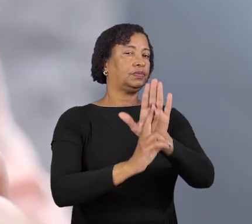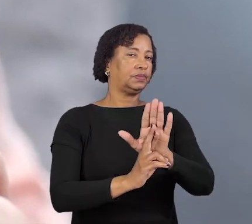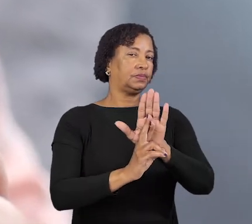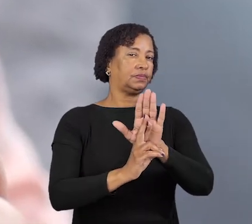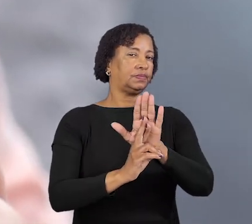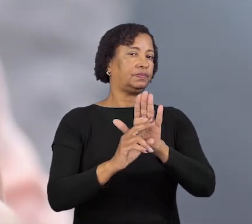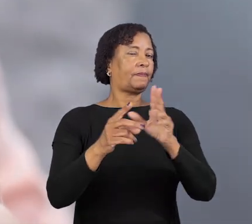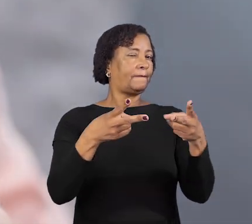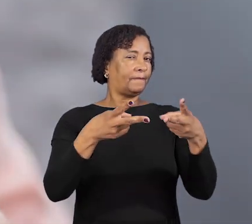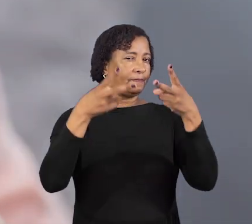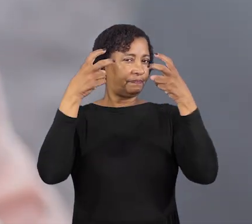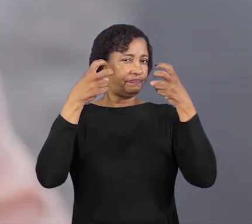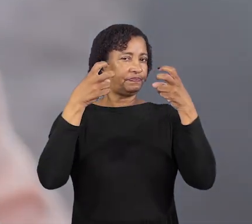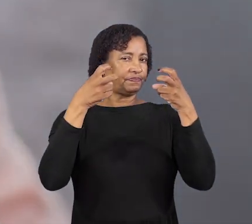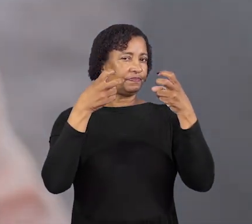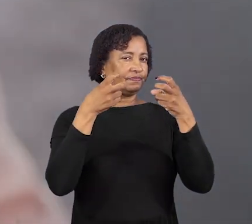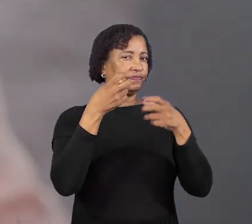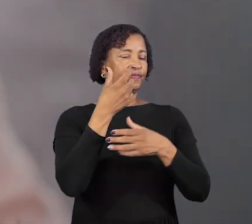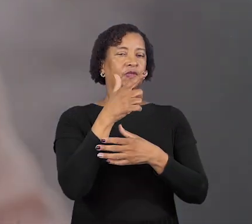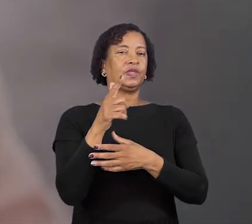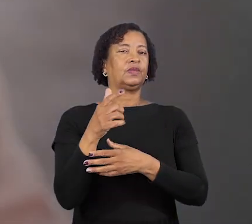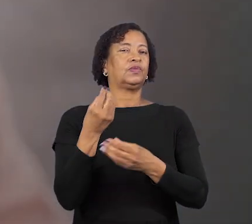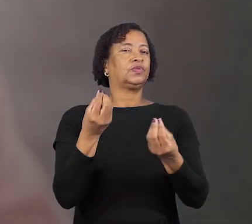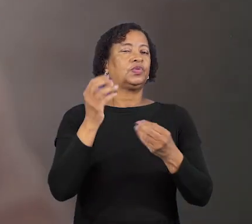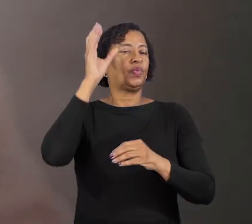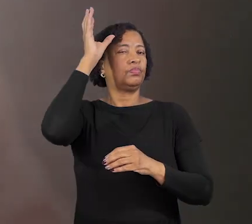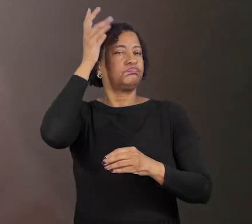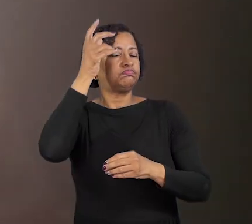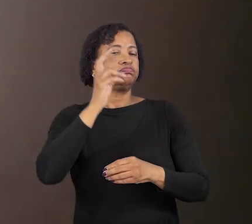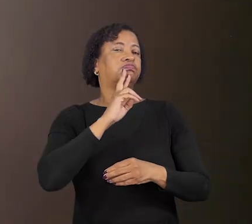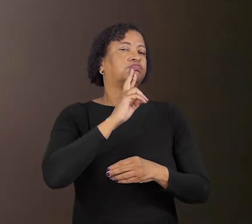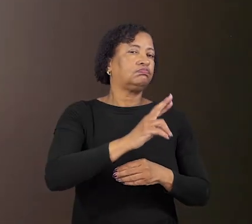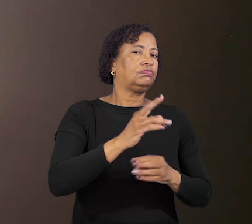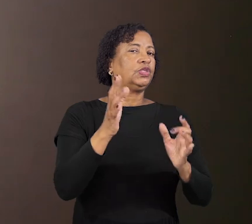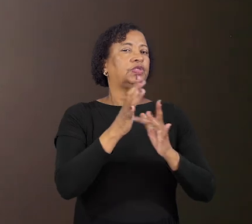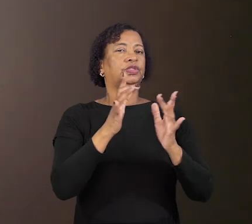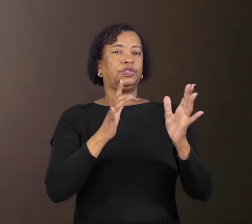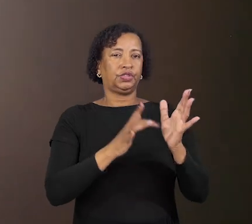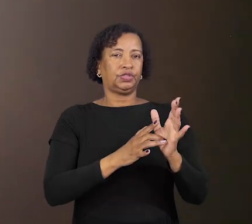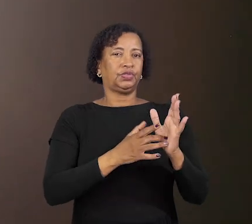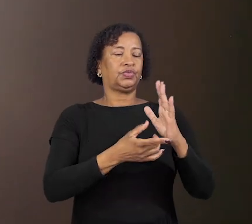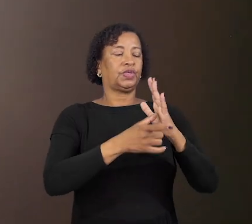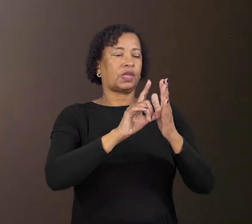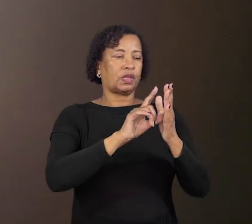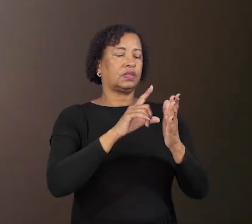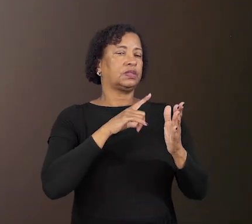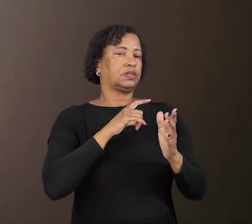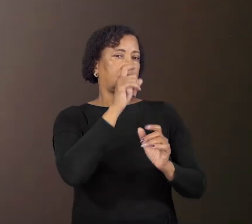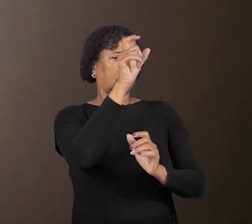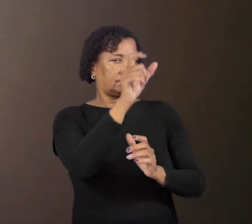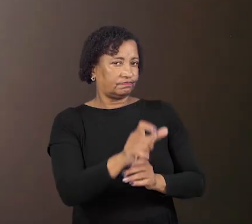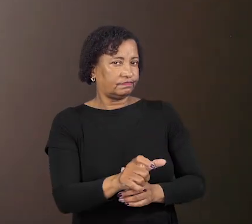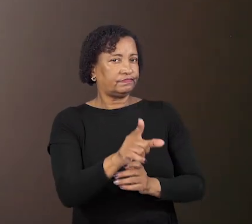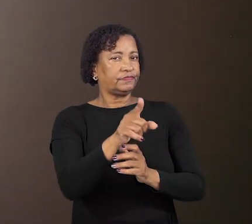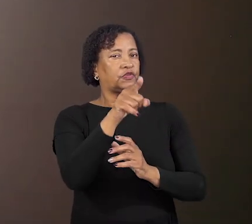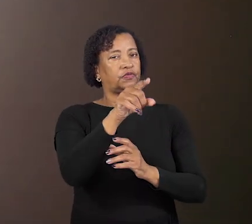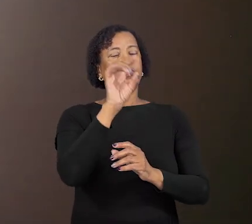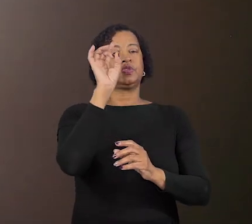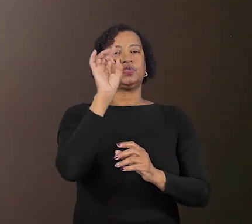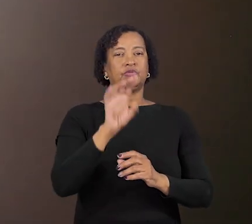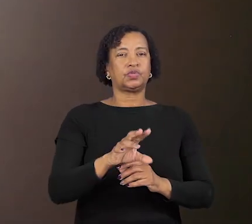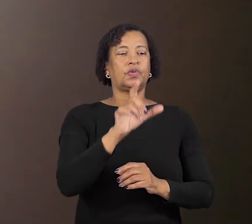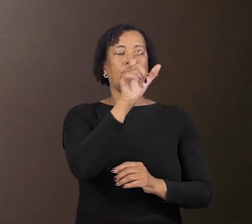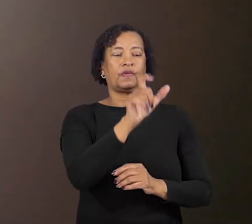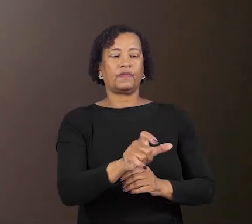representa? Percebe que não há como ser solução e resposta de Jesus sem ser algo? Você só